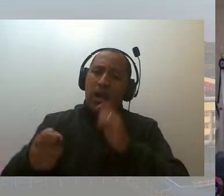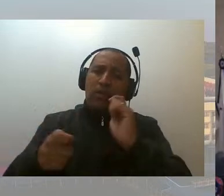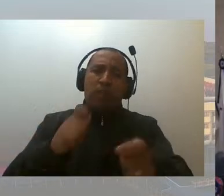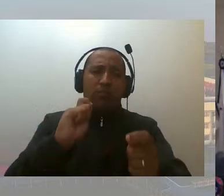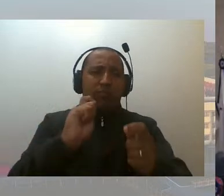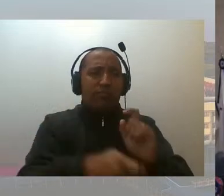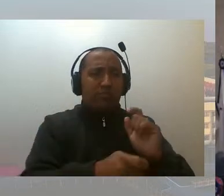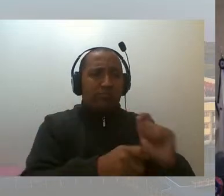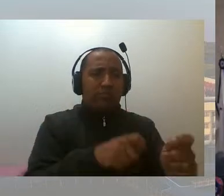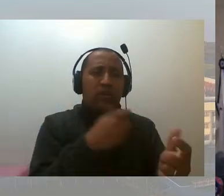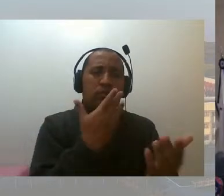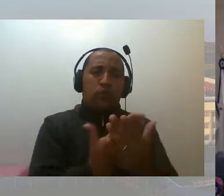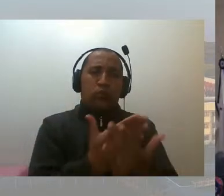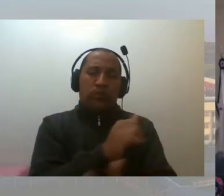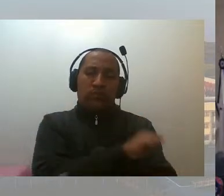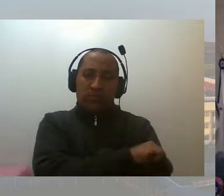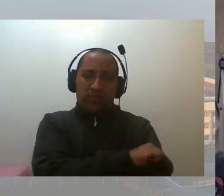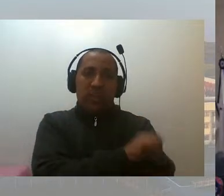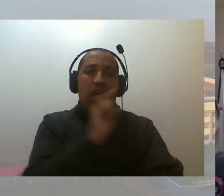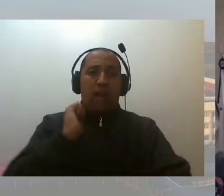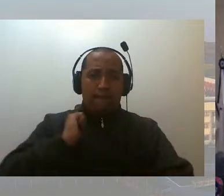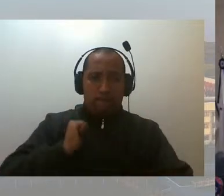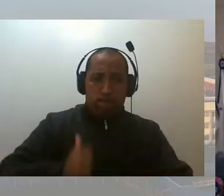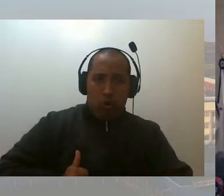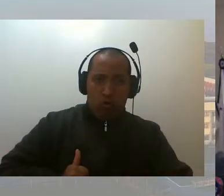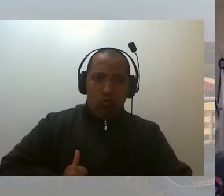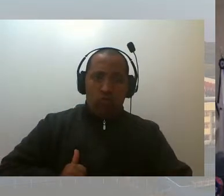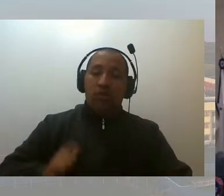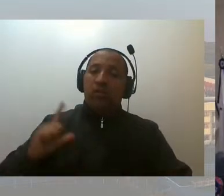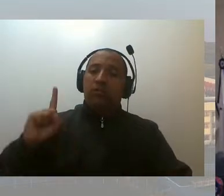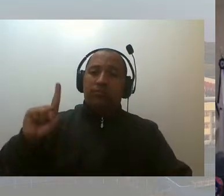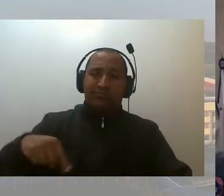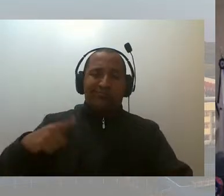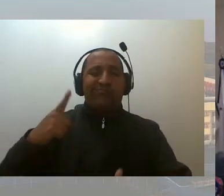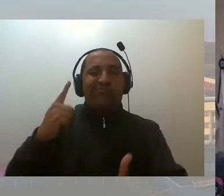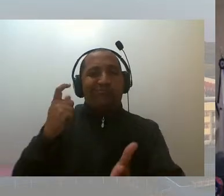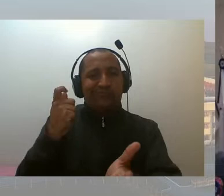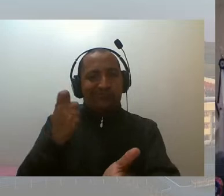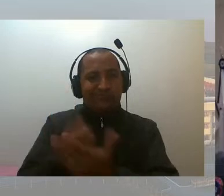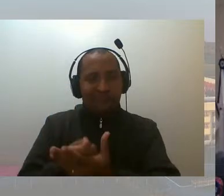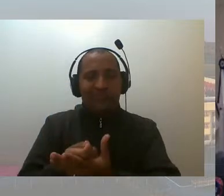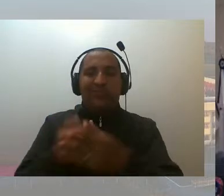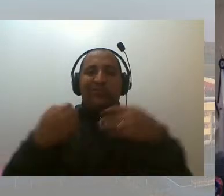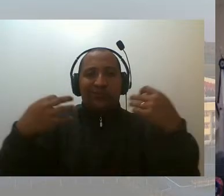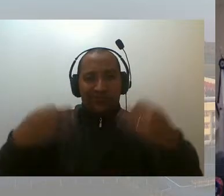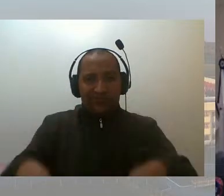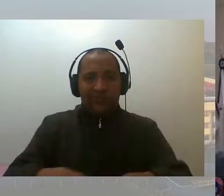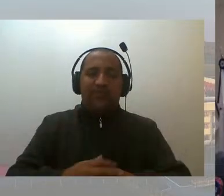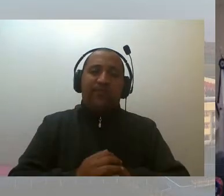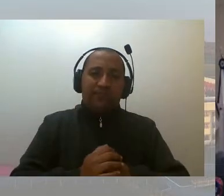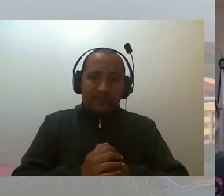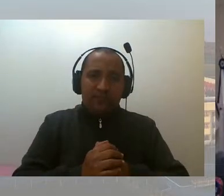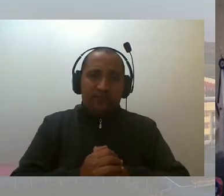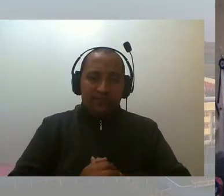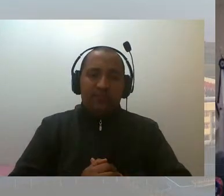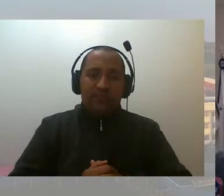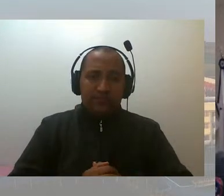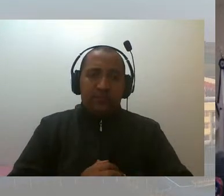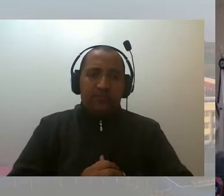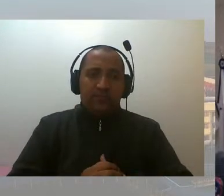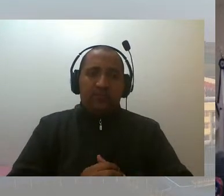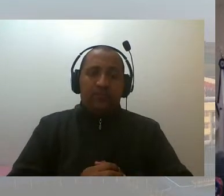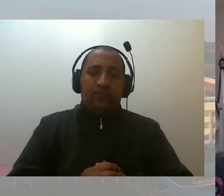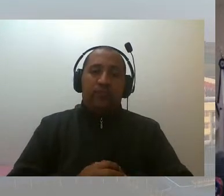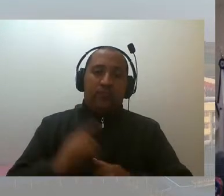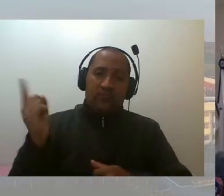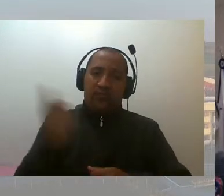auxílios financeiros pelo PNAES foram, como pode ser